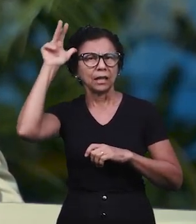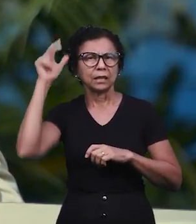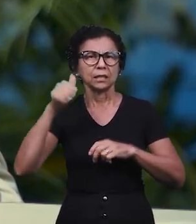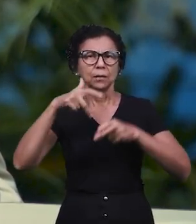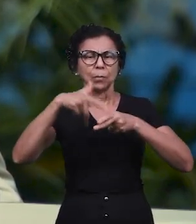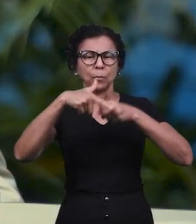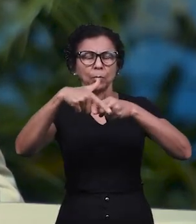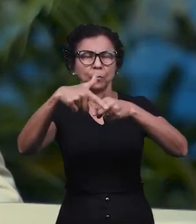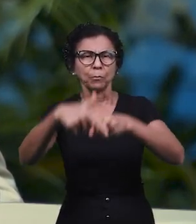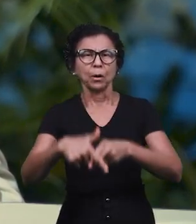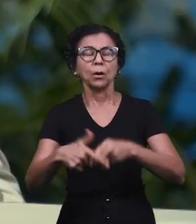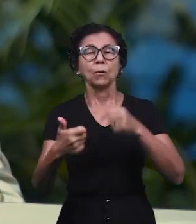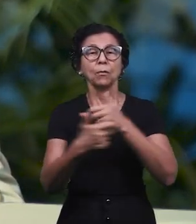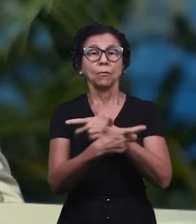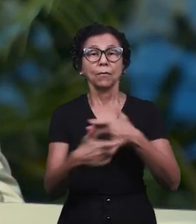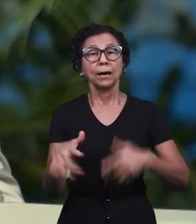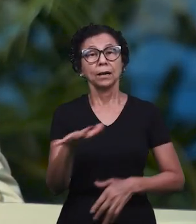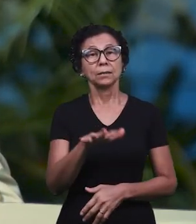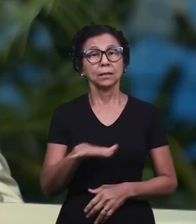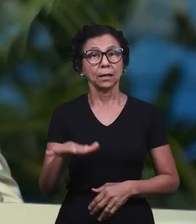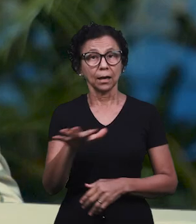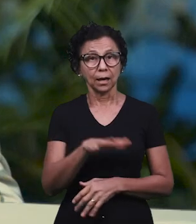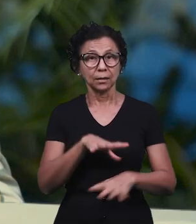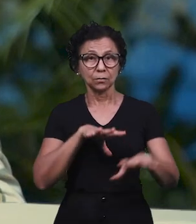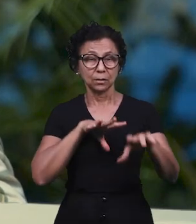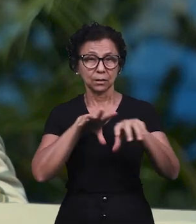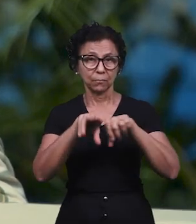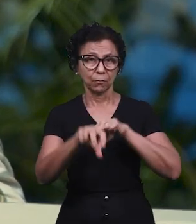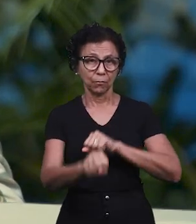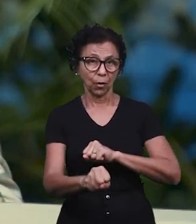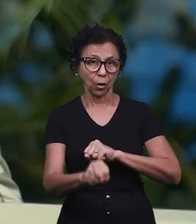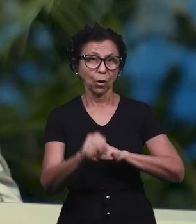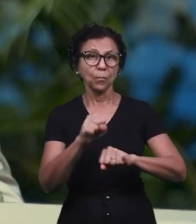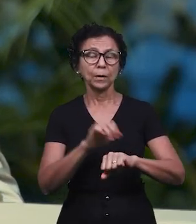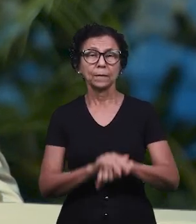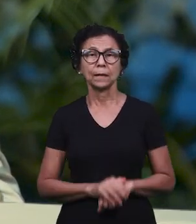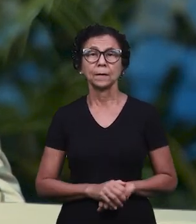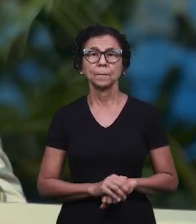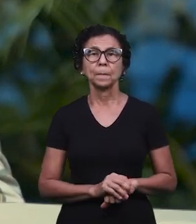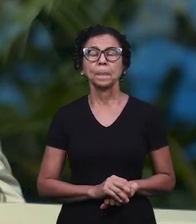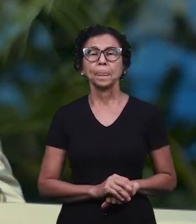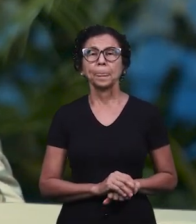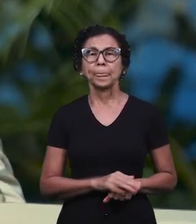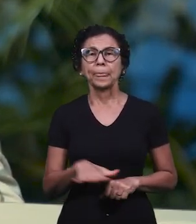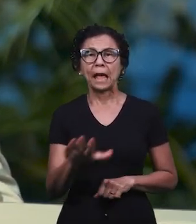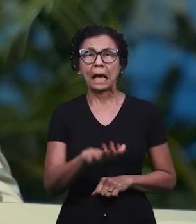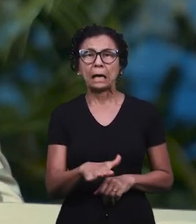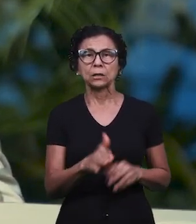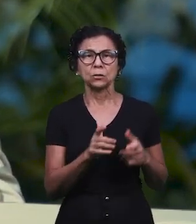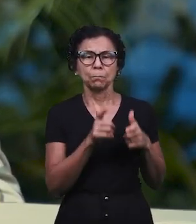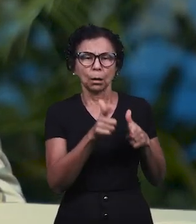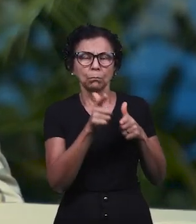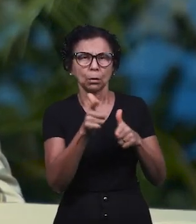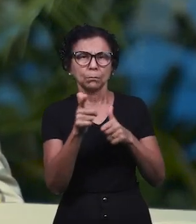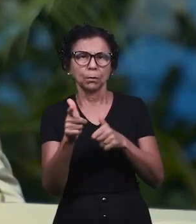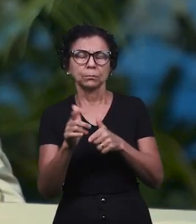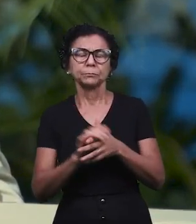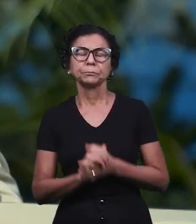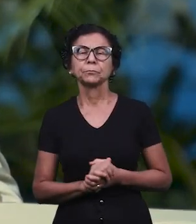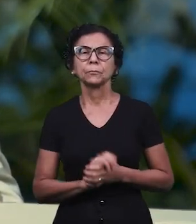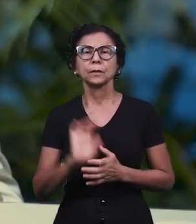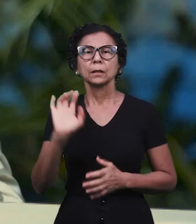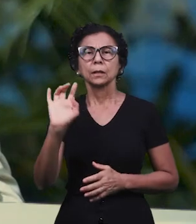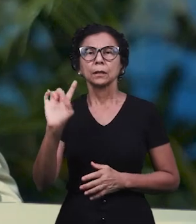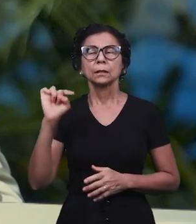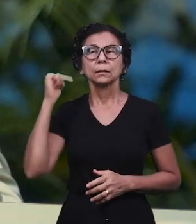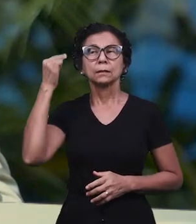que existem para o oficial formado na AMAN, na linha combatente. E após isso, nós somos designados por